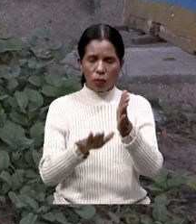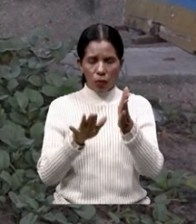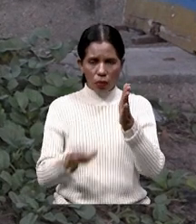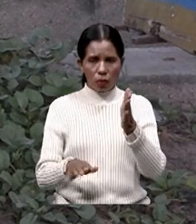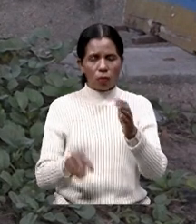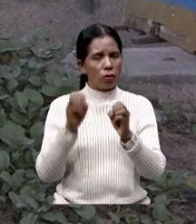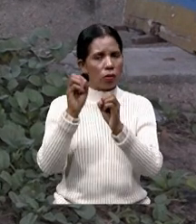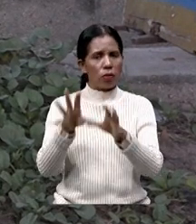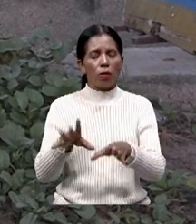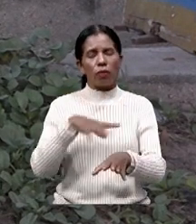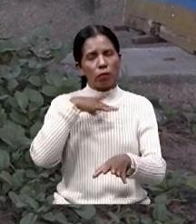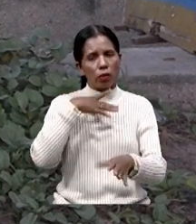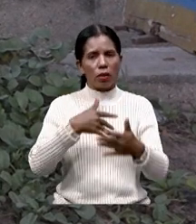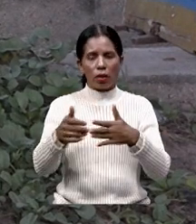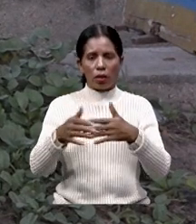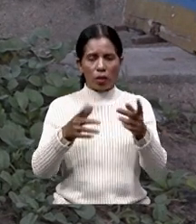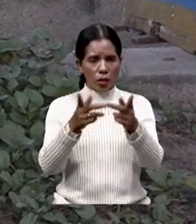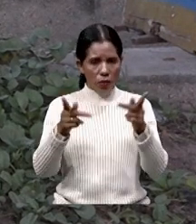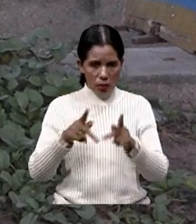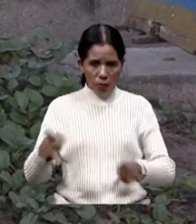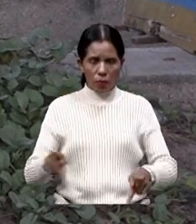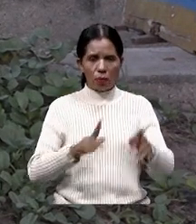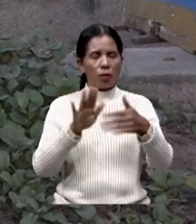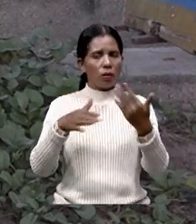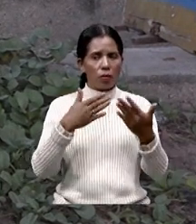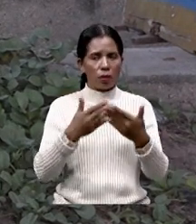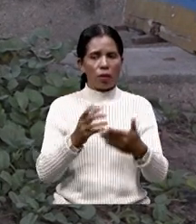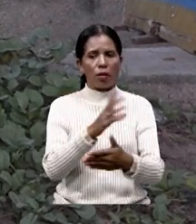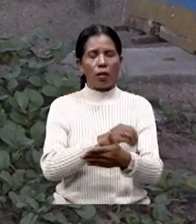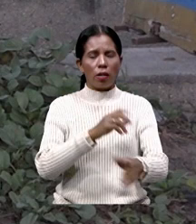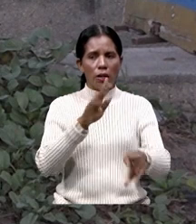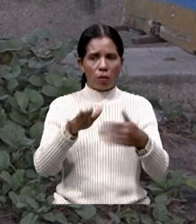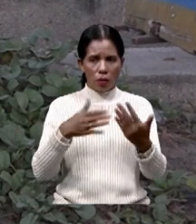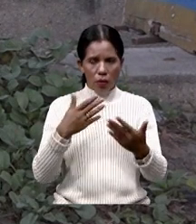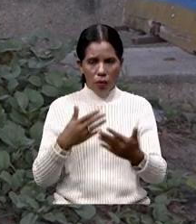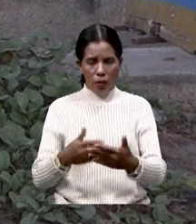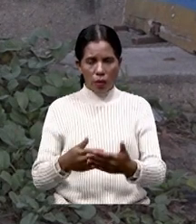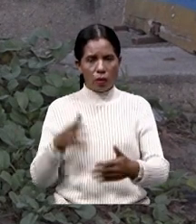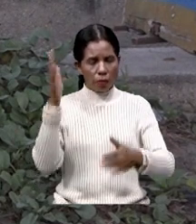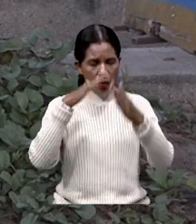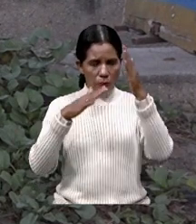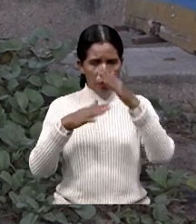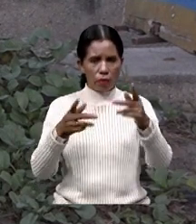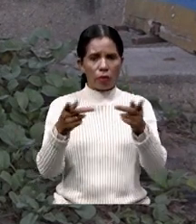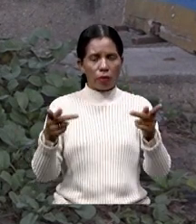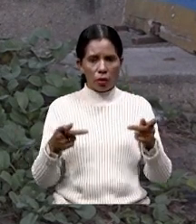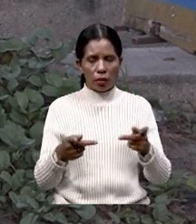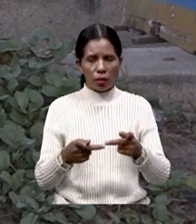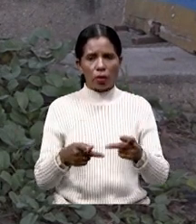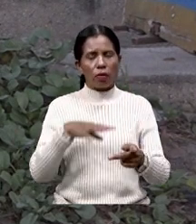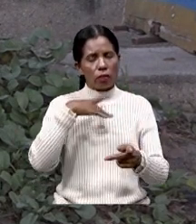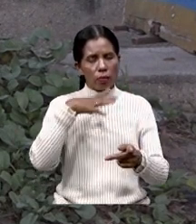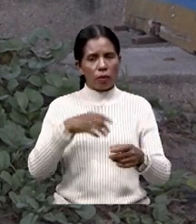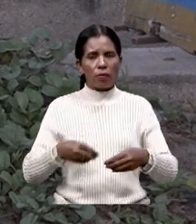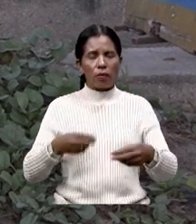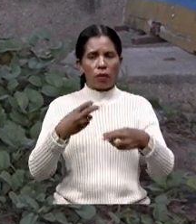hodi soe foer arbiru iha fatin publiku sira, honu ne mak posibilidade problema ambiental ne bele for risku